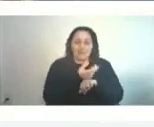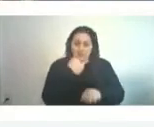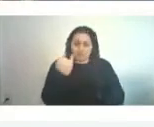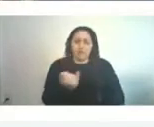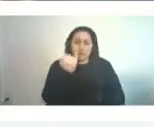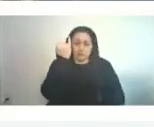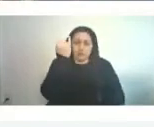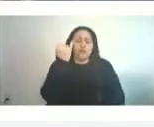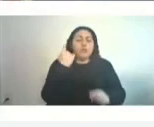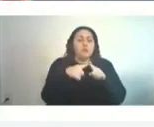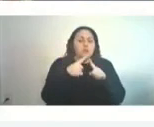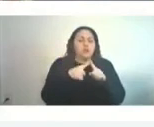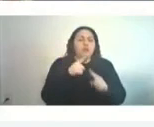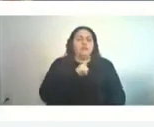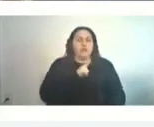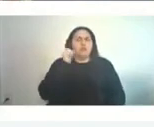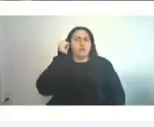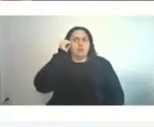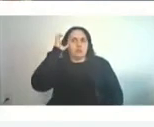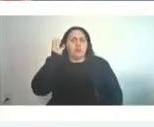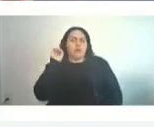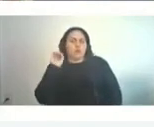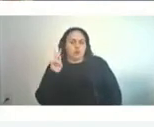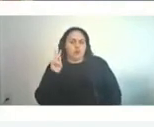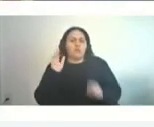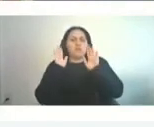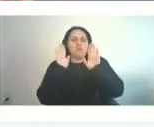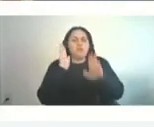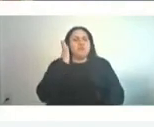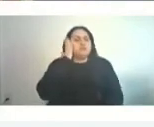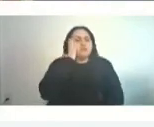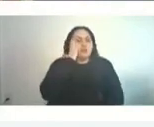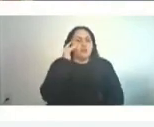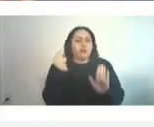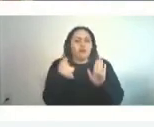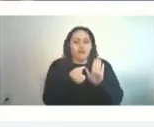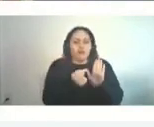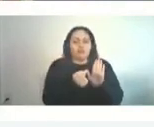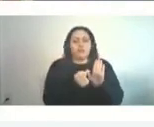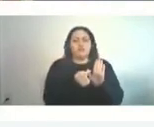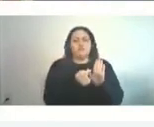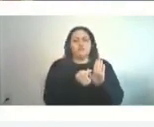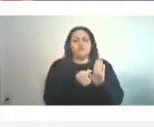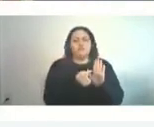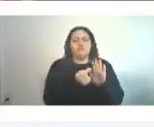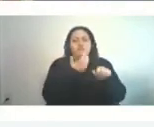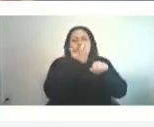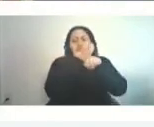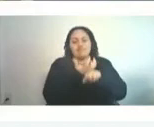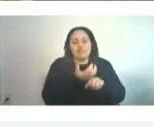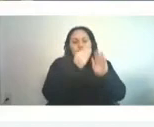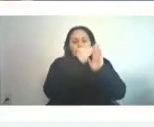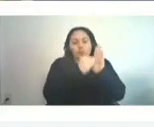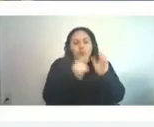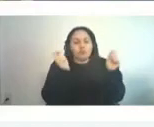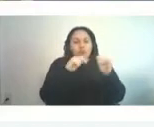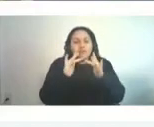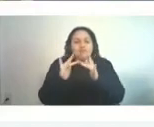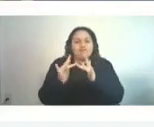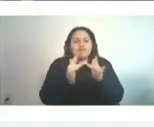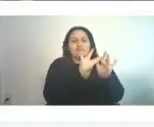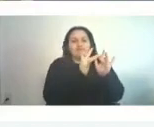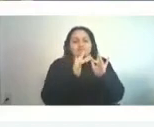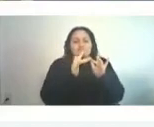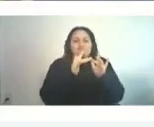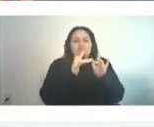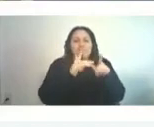como é que essa área ela se articula com outras áreas, né? E a